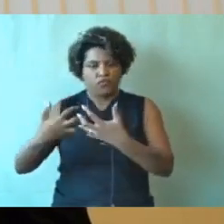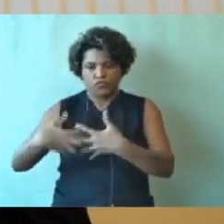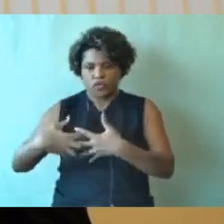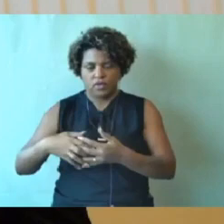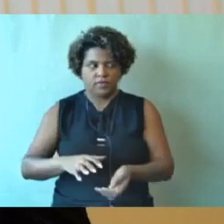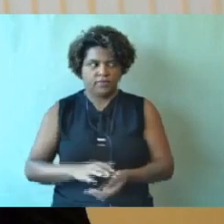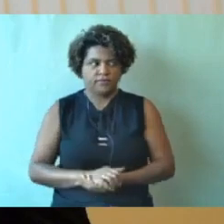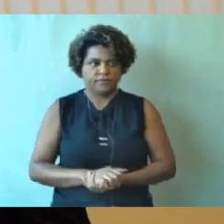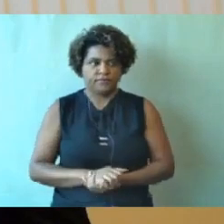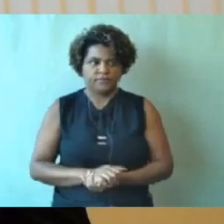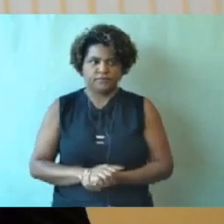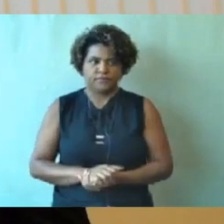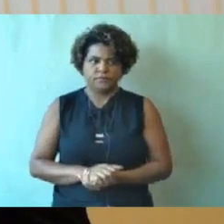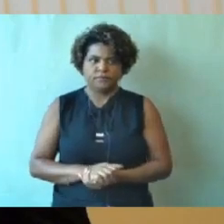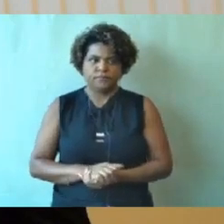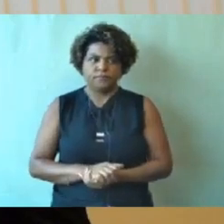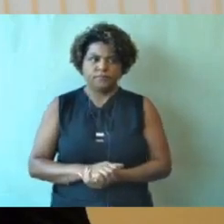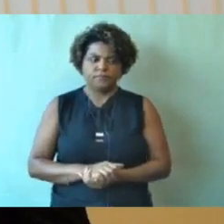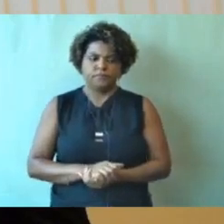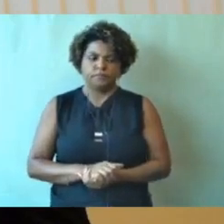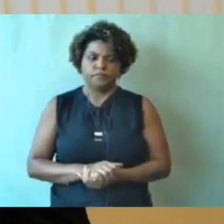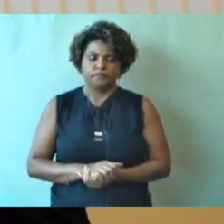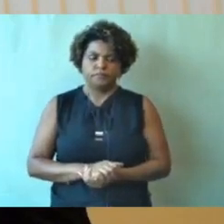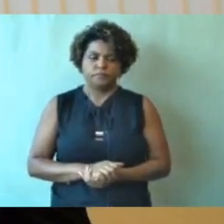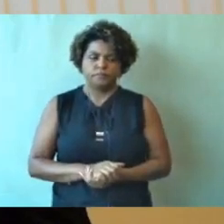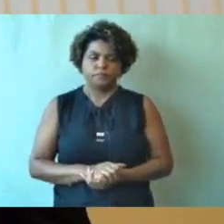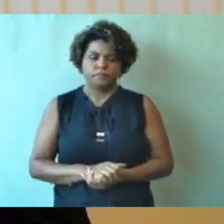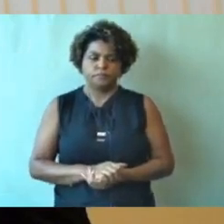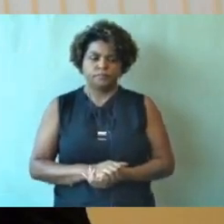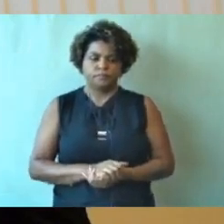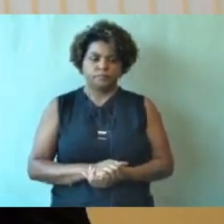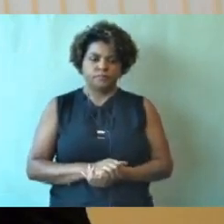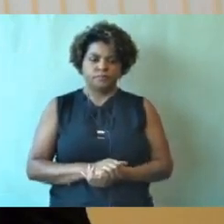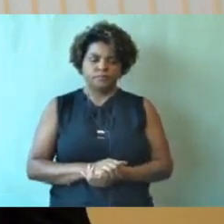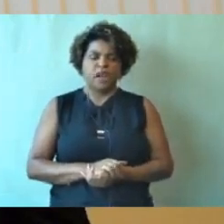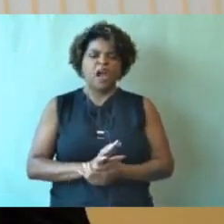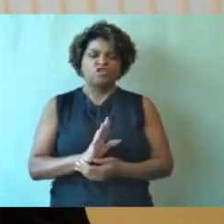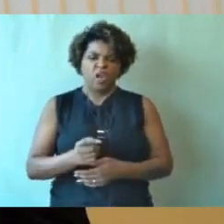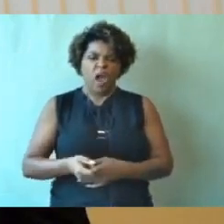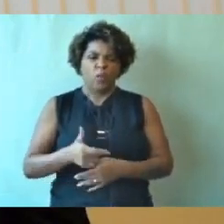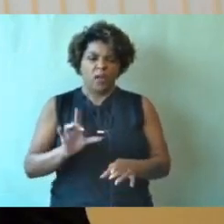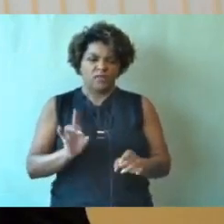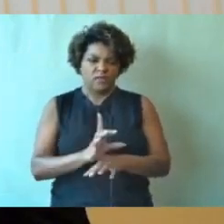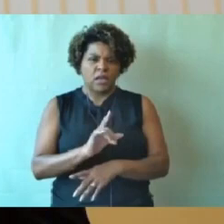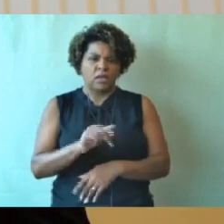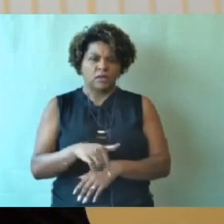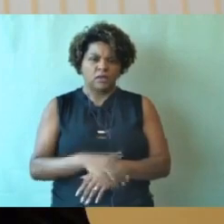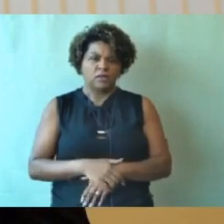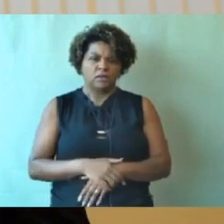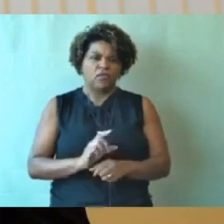Senhor Rubens, vou fazer mais algumas perguntas, já está encerrando também. Não, pode ficar à vontade.